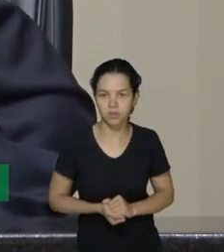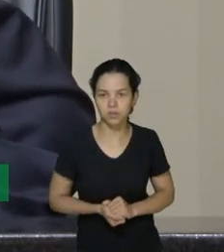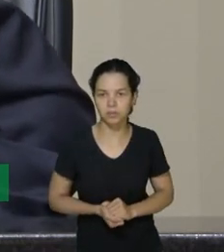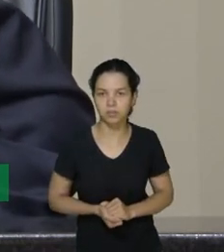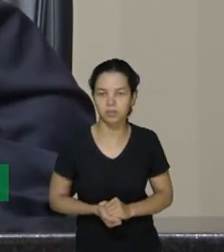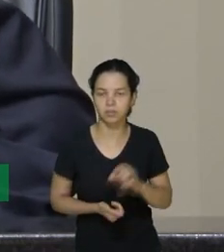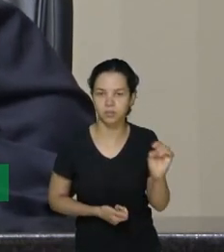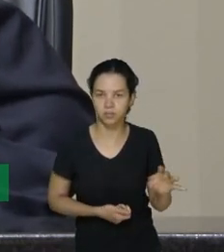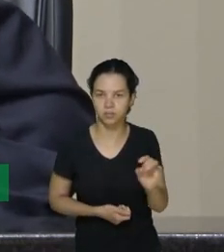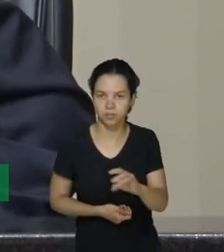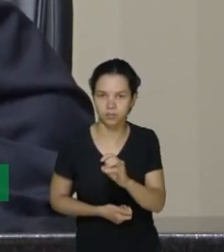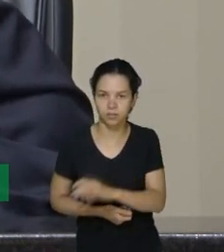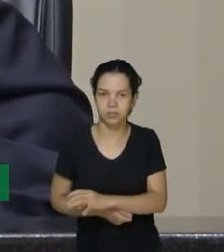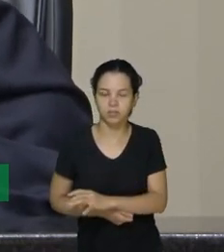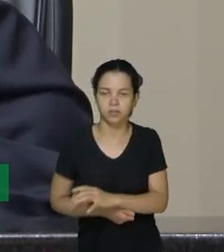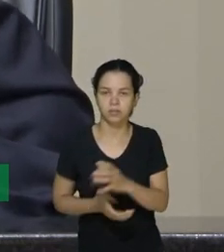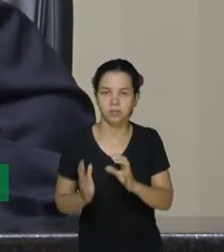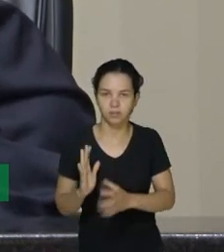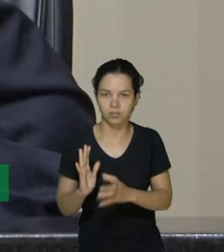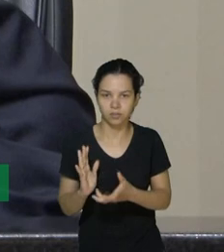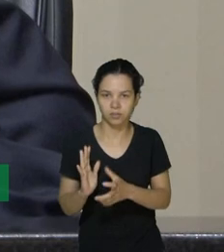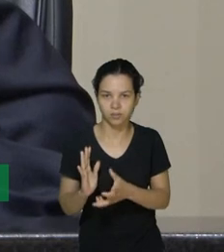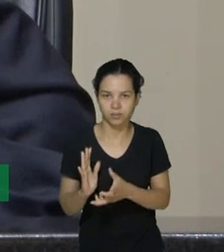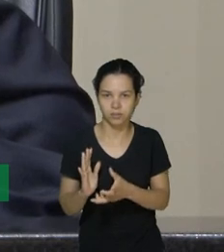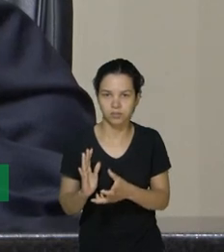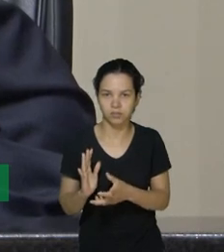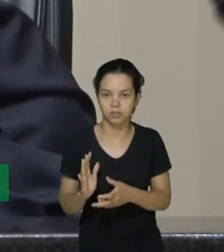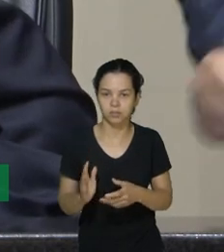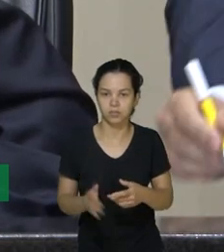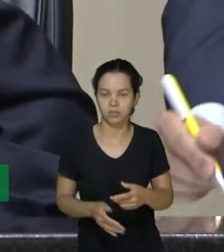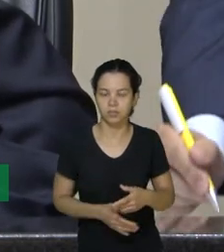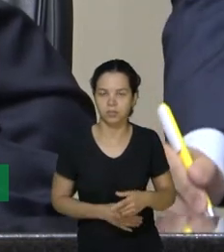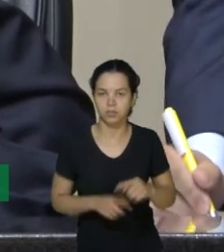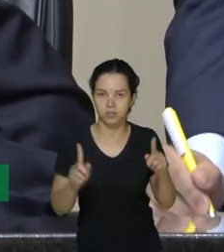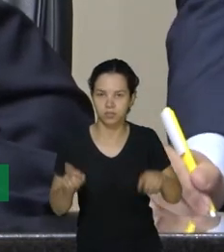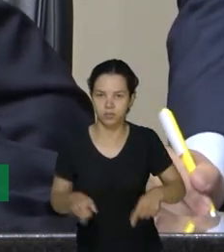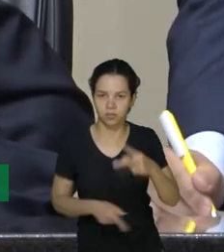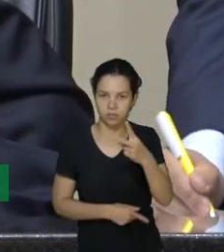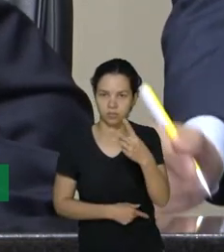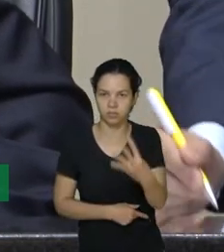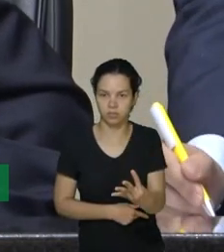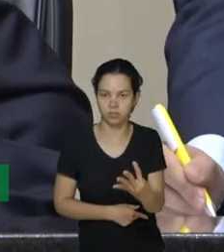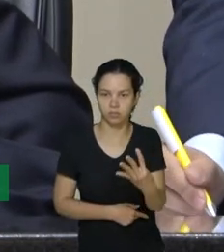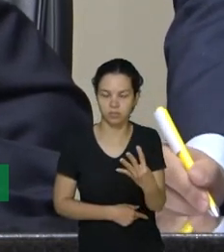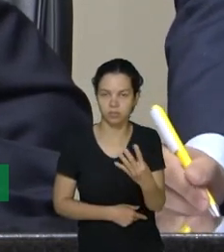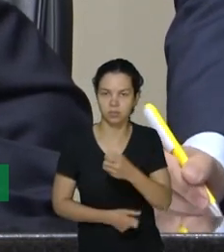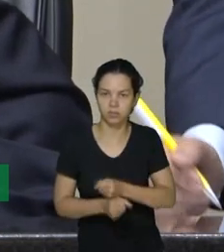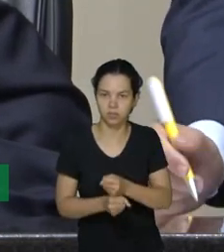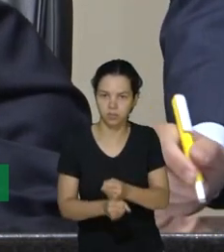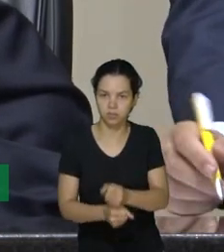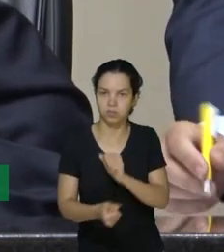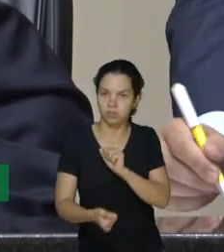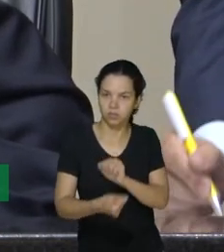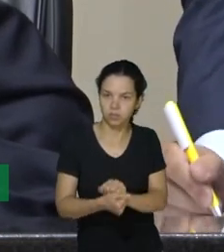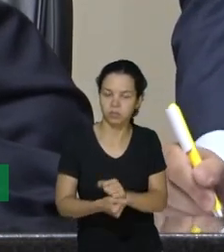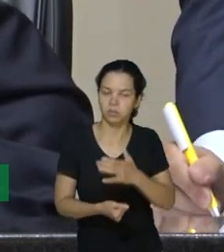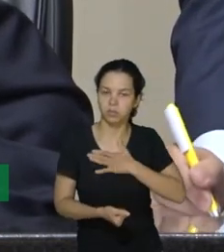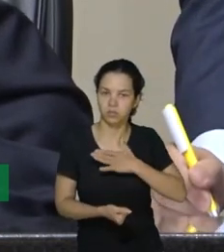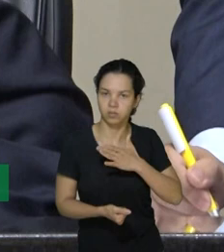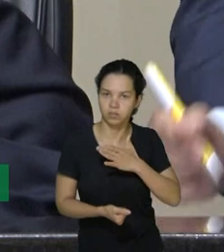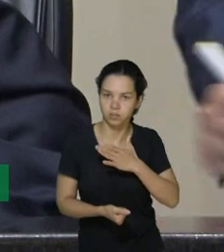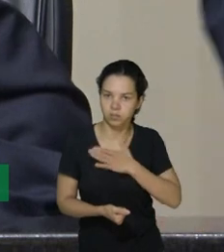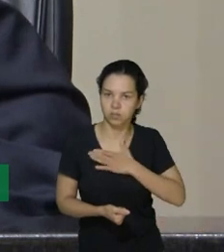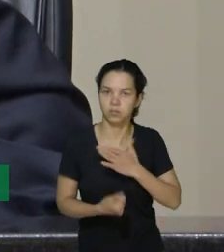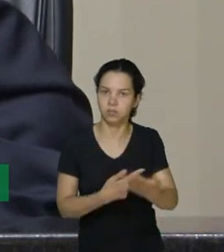do gabinete. Tenho funcionários que fazem 24 anos que estão comigo, que sempre foram leais, que sempre